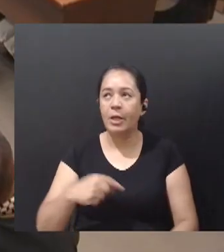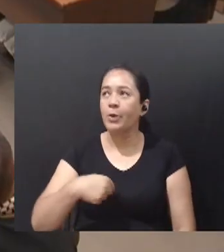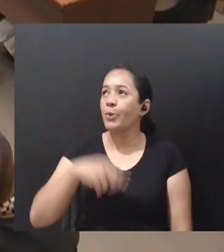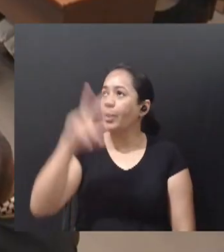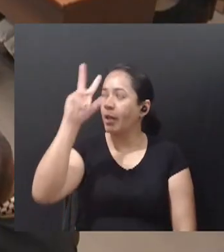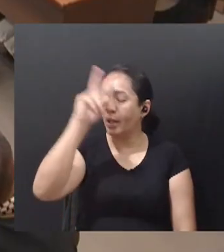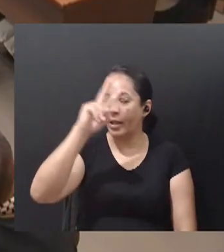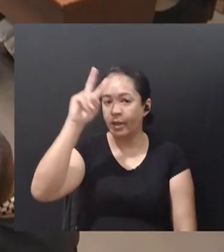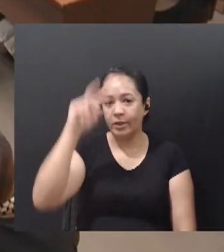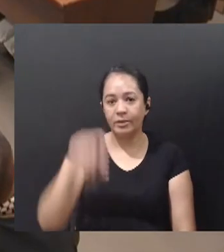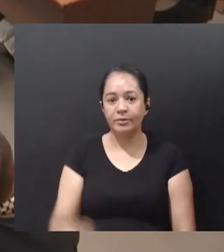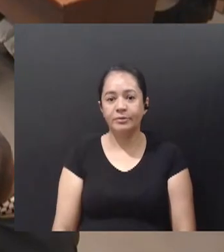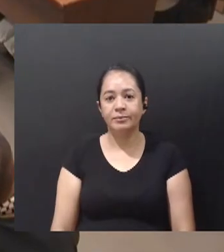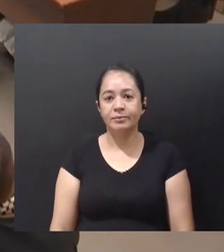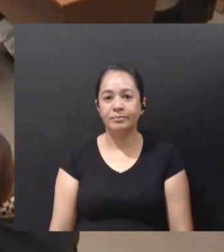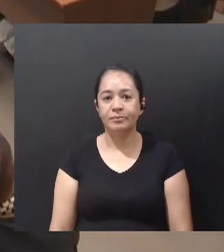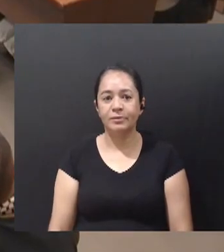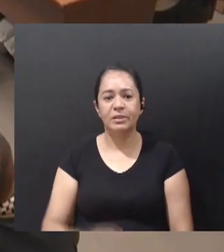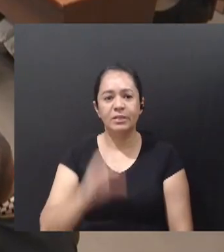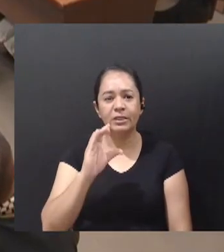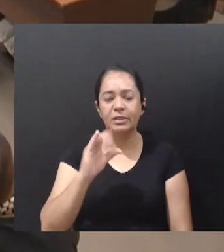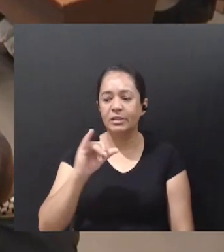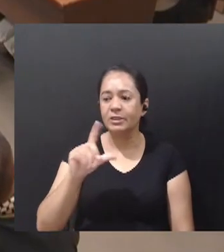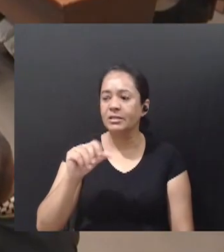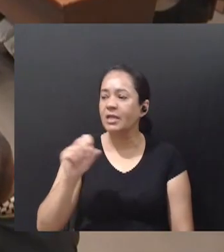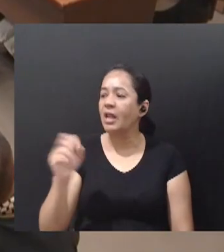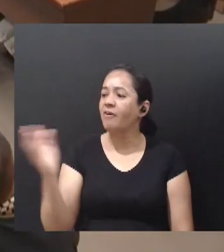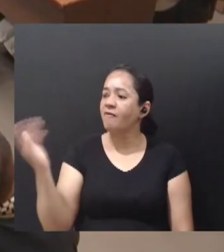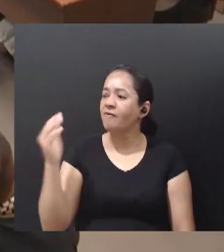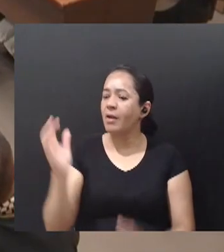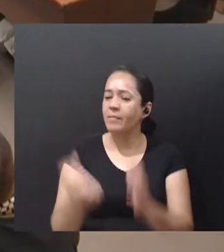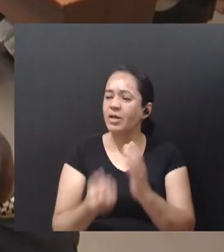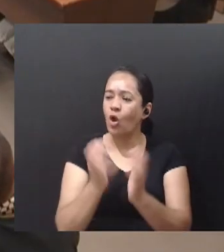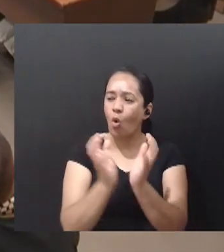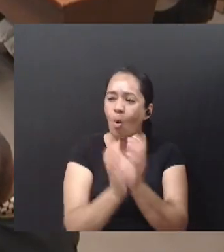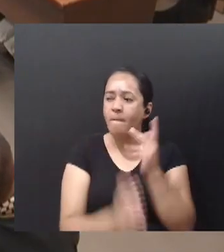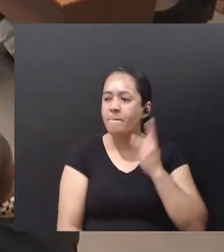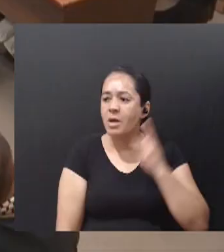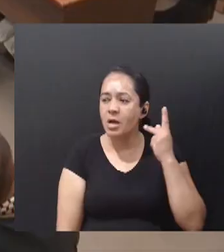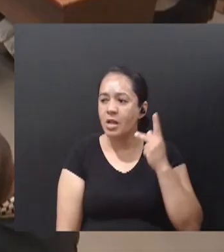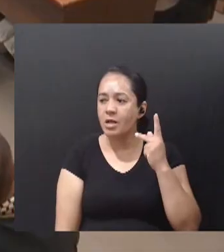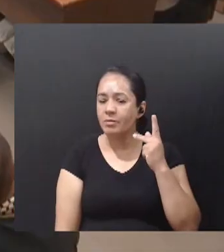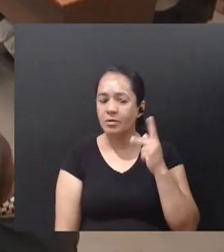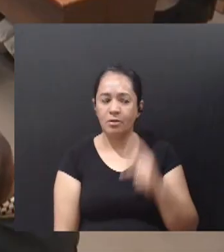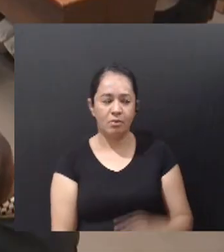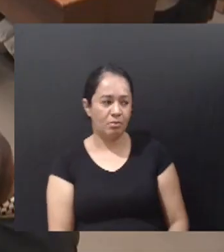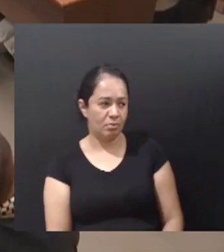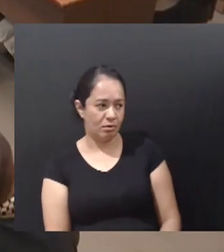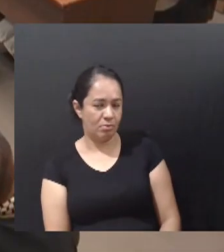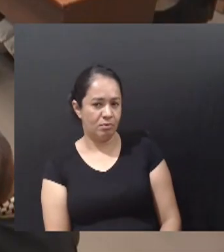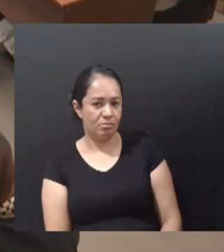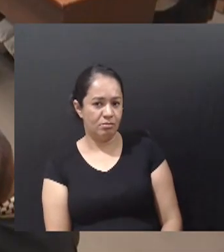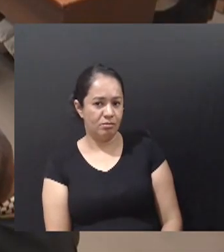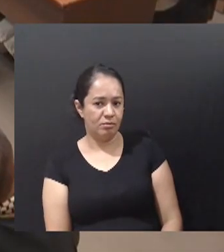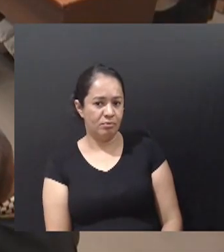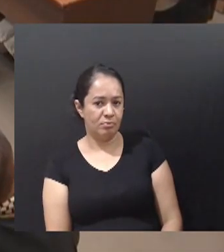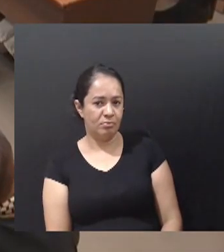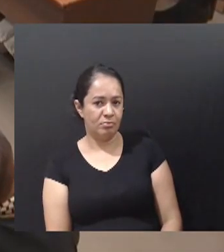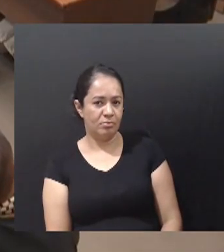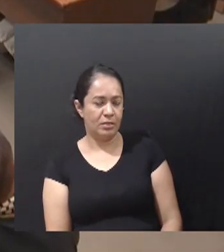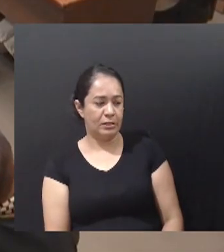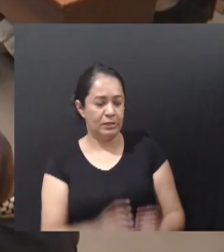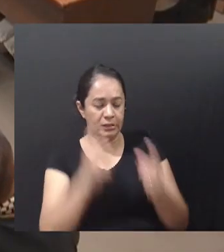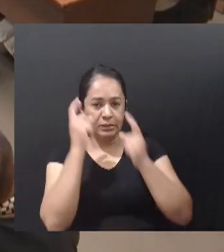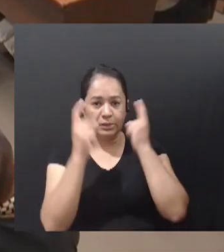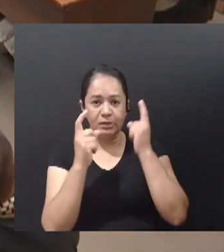falei, Silas, vamos montar uma frente parlamentar? Aí o Silas falou assim... Aí o Silas ficou muito preocupado com o nome, né? Ele